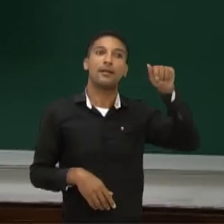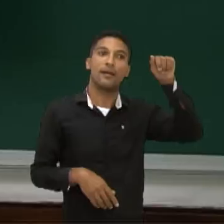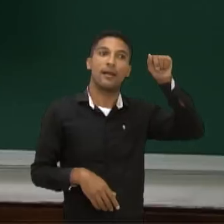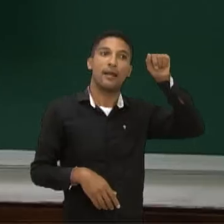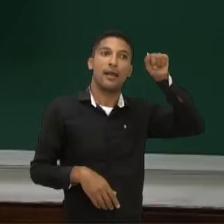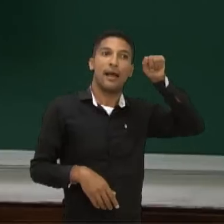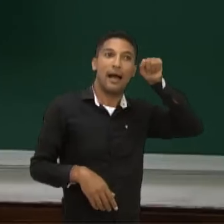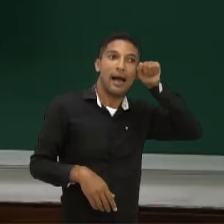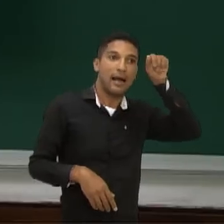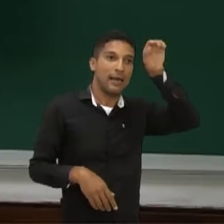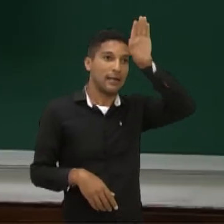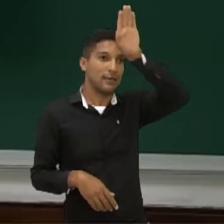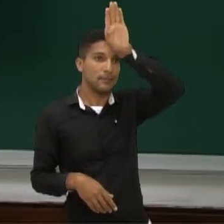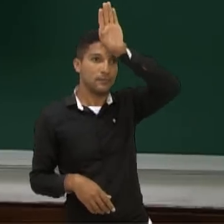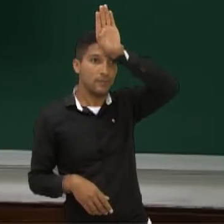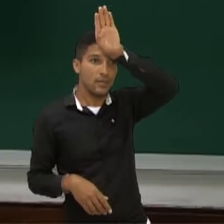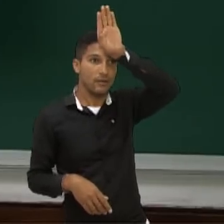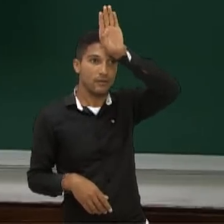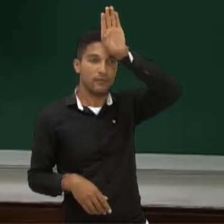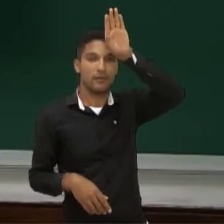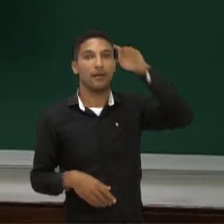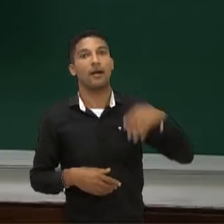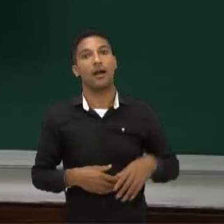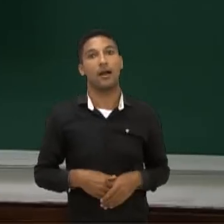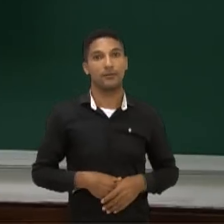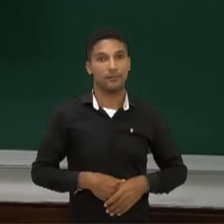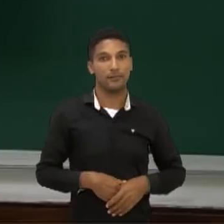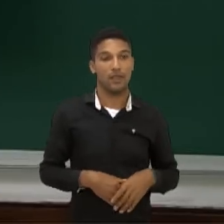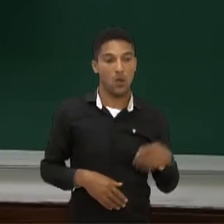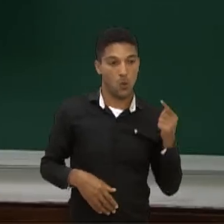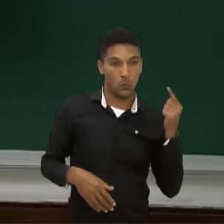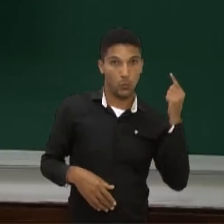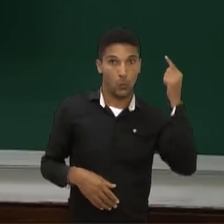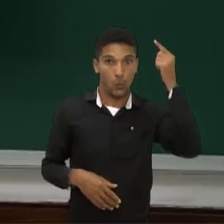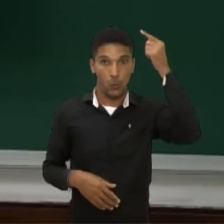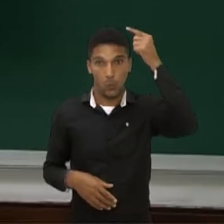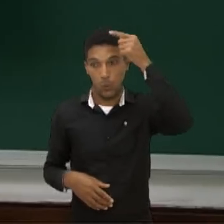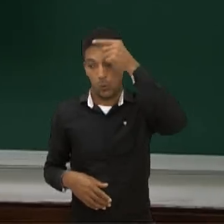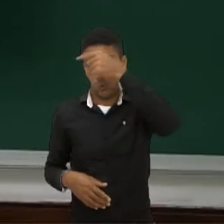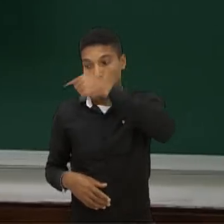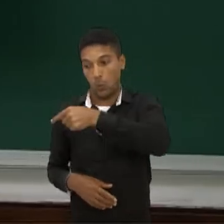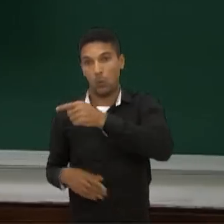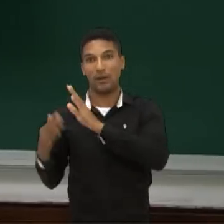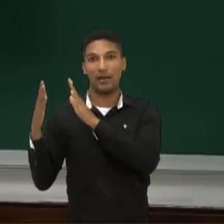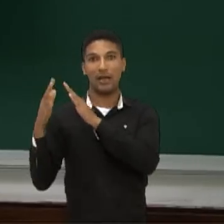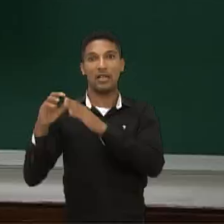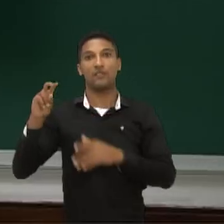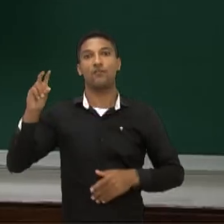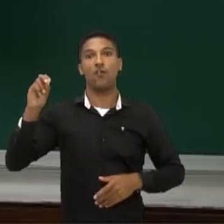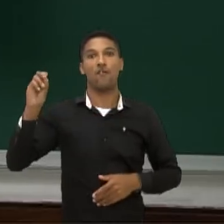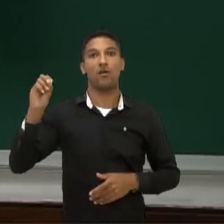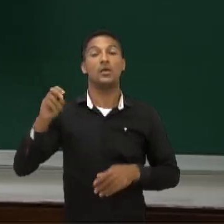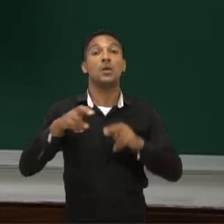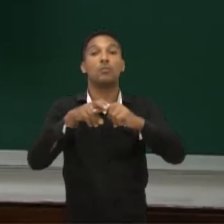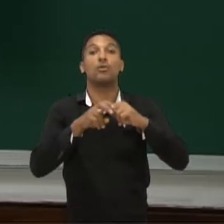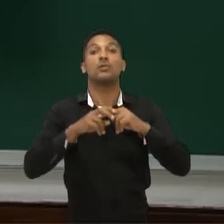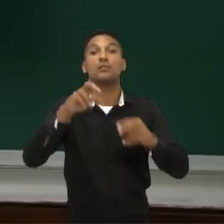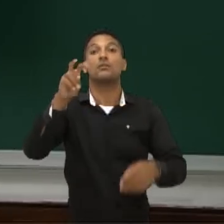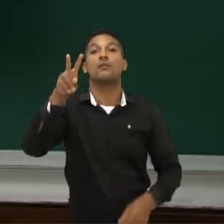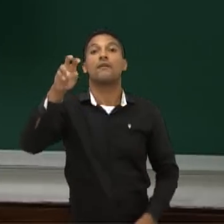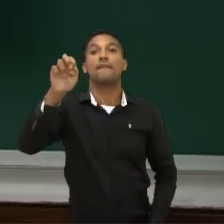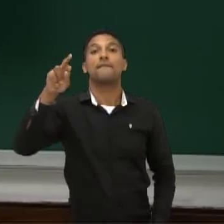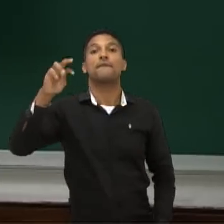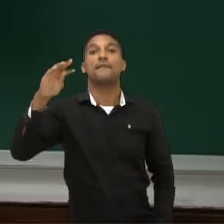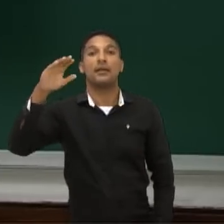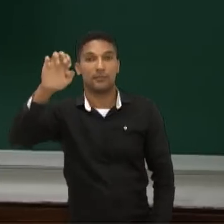caso, nós pensamos no quê? Nos vértices. E nos vértices nós colocamos alguns pontinhos de referência, né? Que aqui nesse caso nós temos o